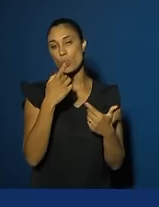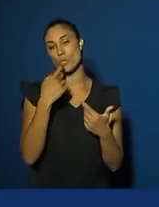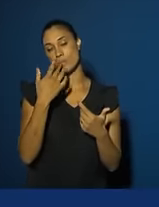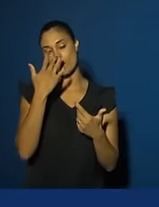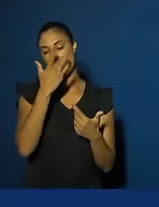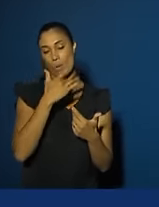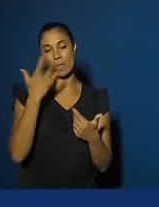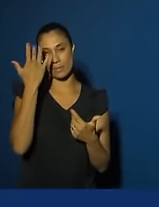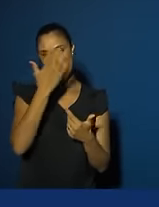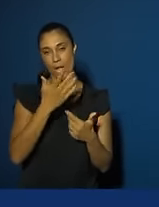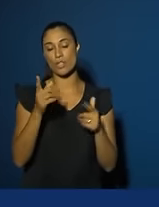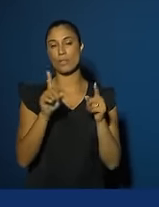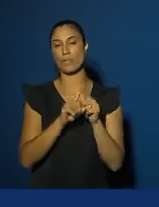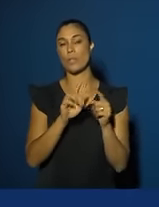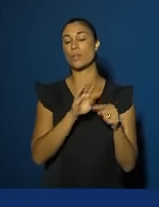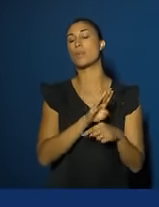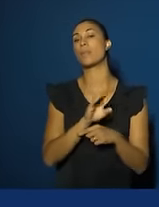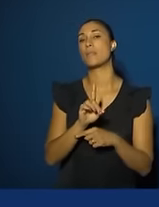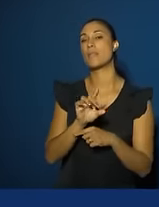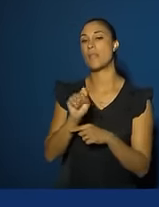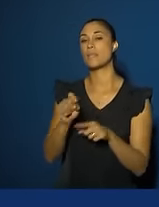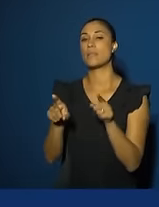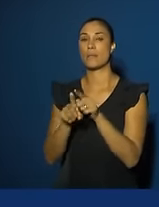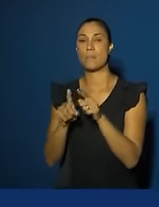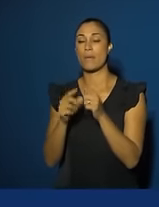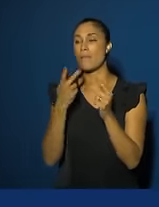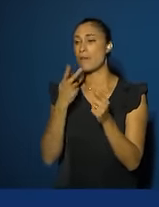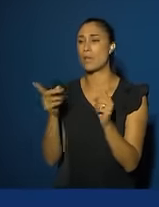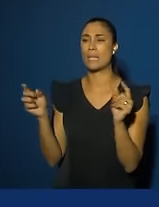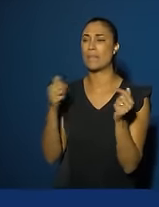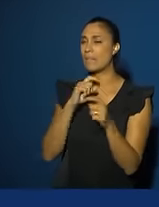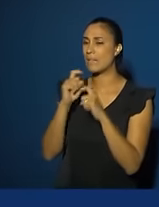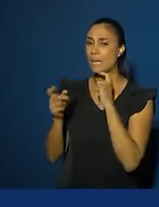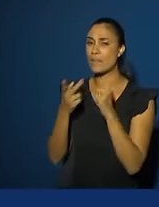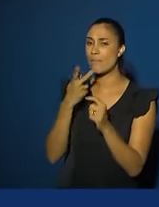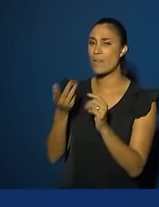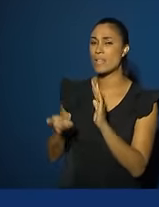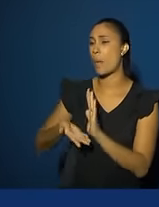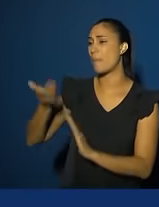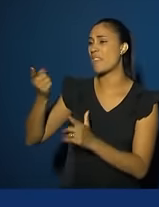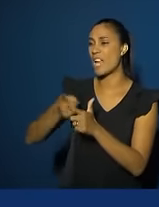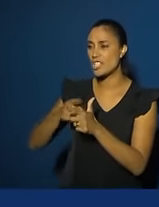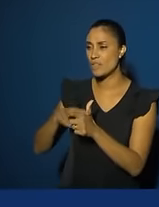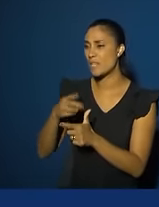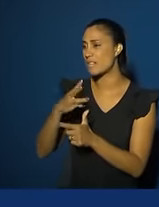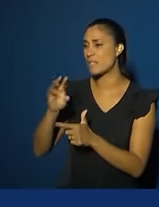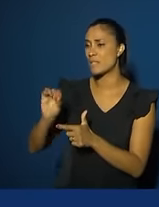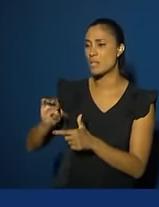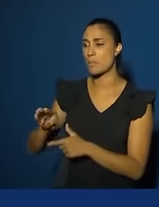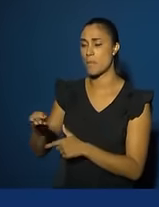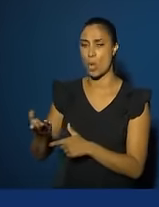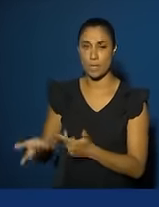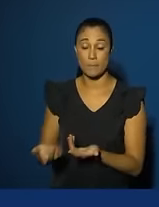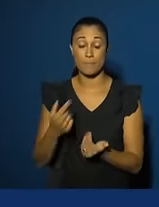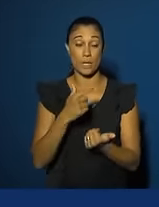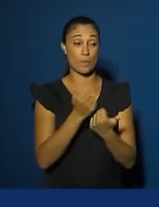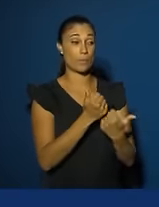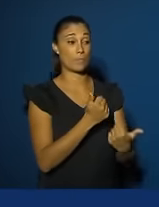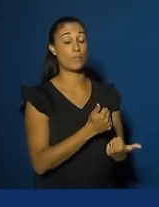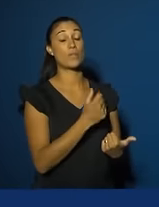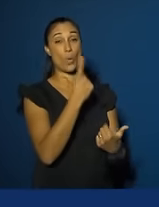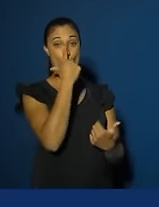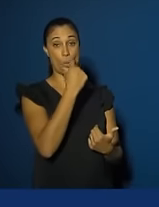o próprio presidente do do bends Mercadante falou olha não é isso ninguém tá falando em aumentar a dívida em R 300 bilhões de reais o vice-presidente da